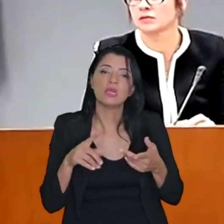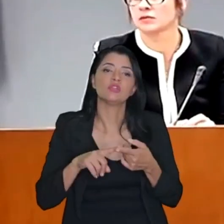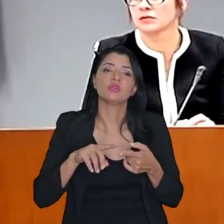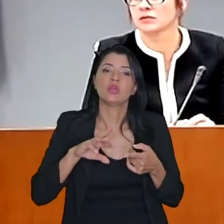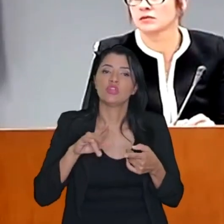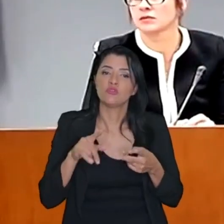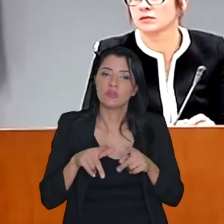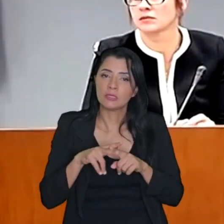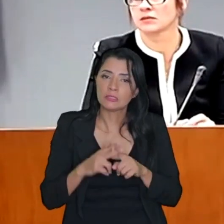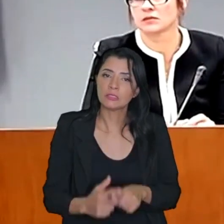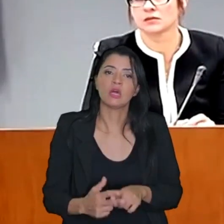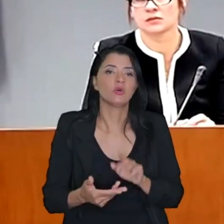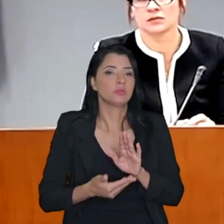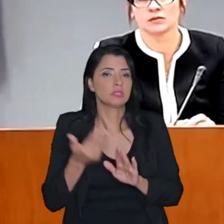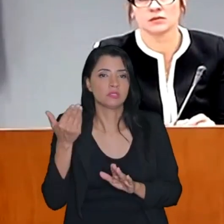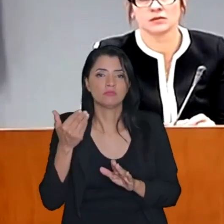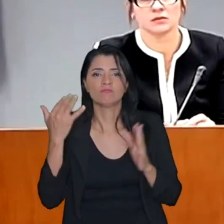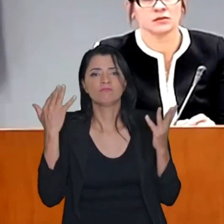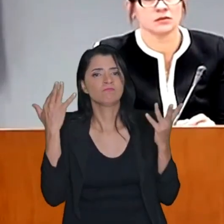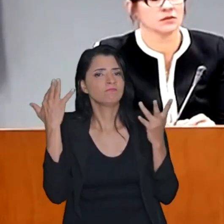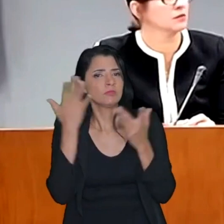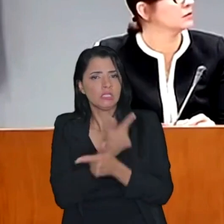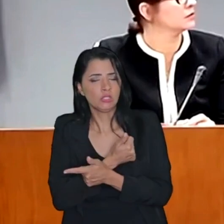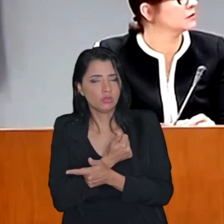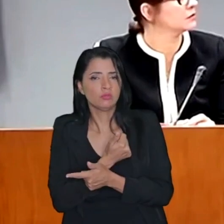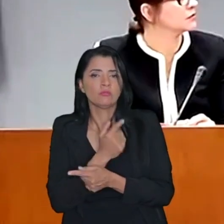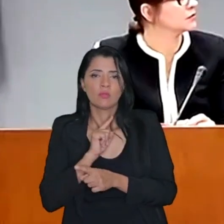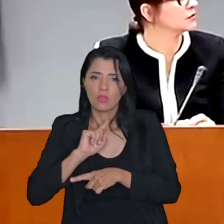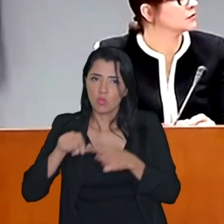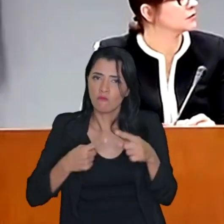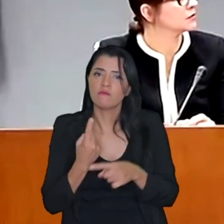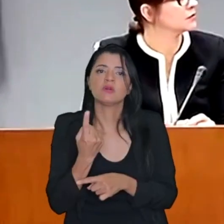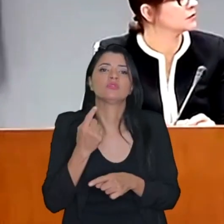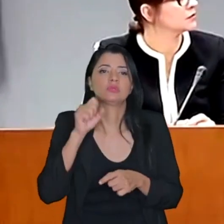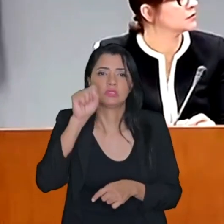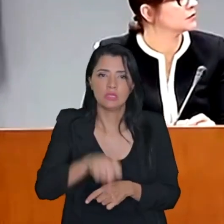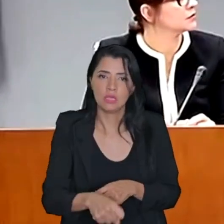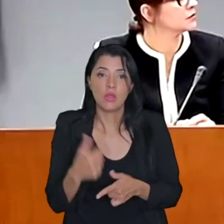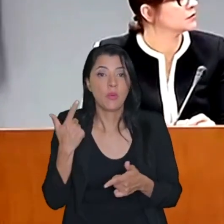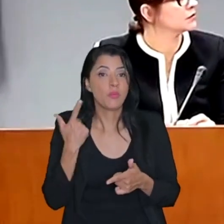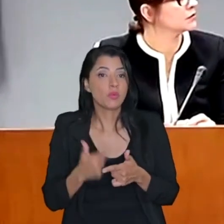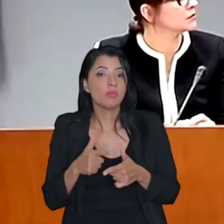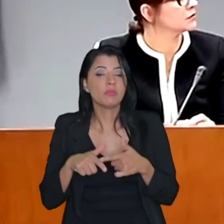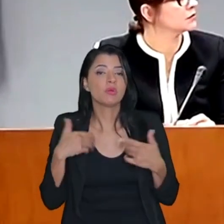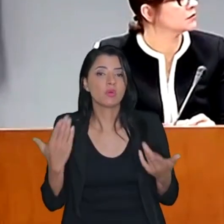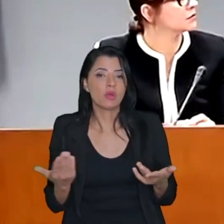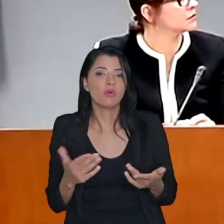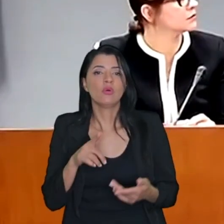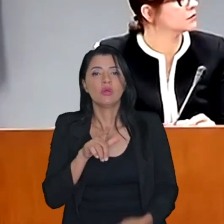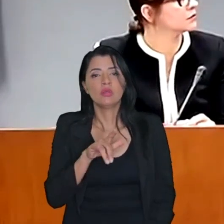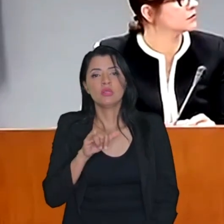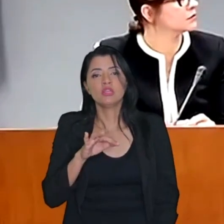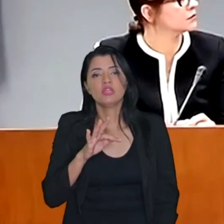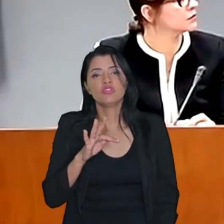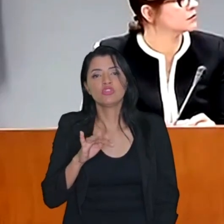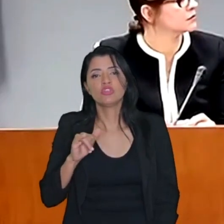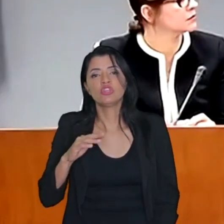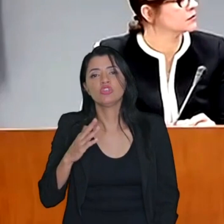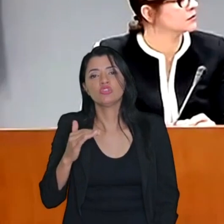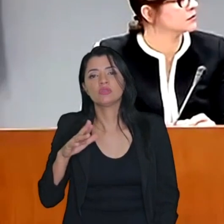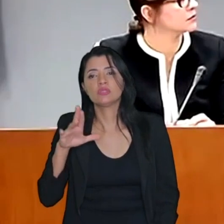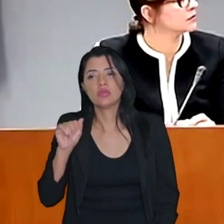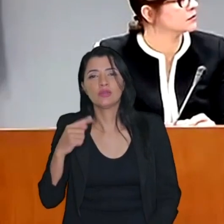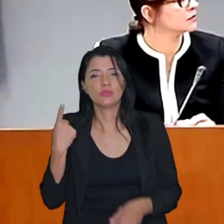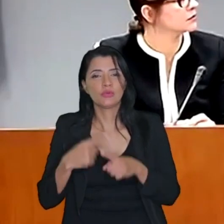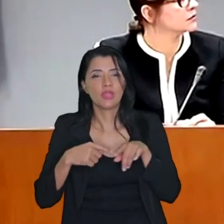eliminação, etc. Lindo. Um avanço. Problema disso aqui, litigiosidade, porque